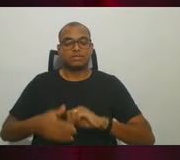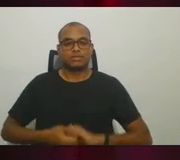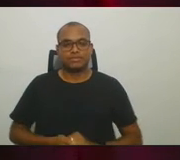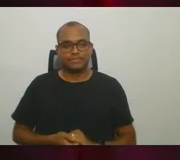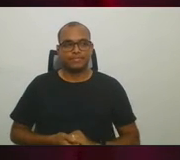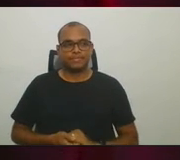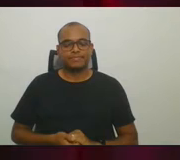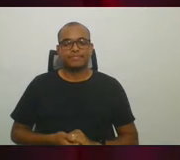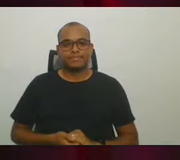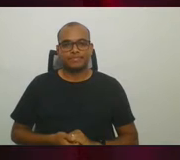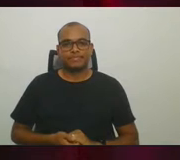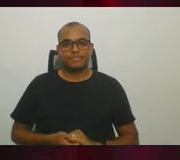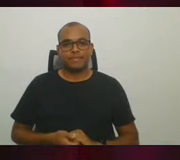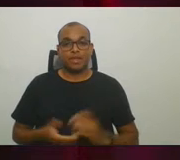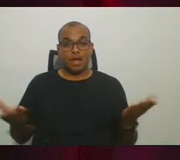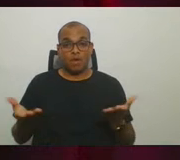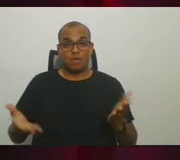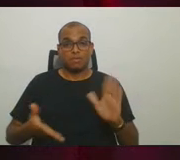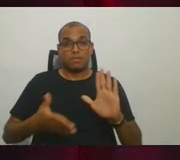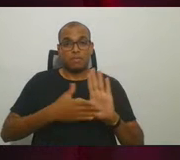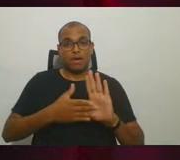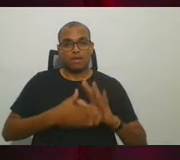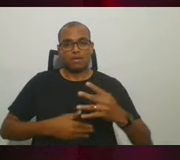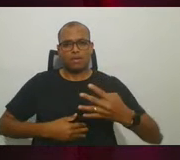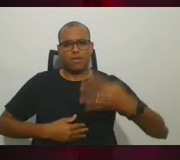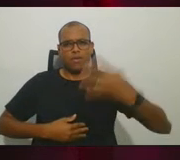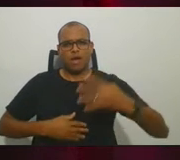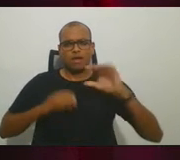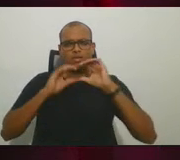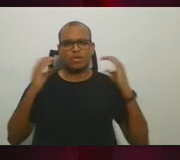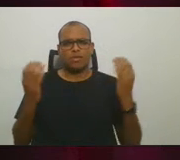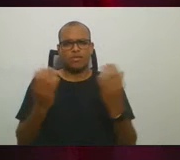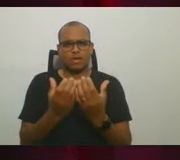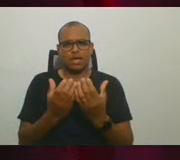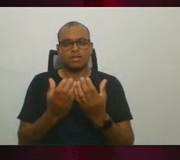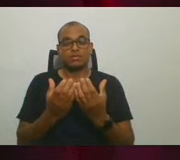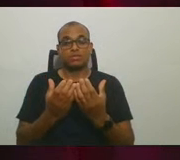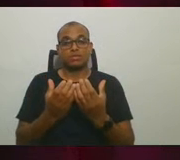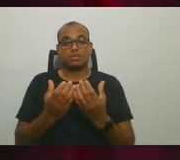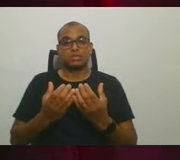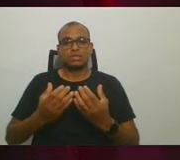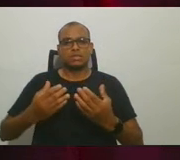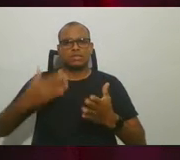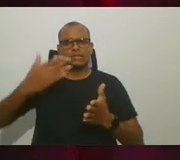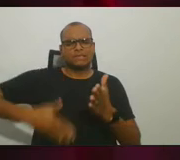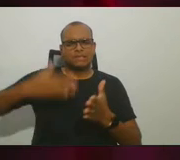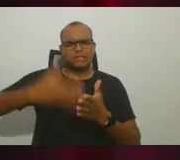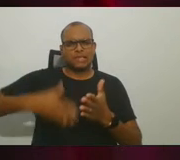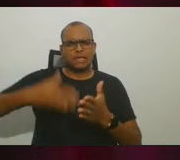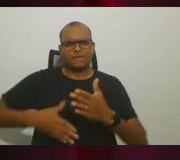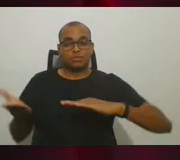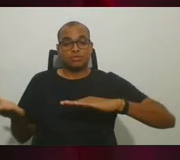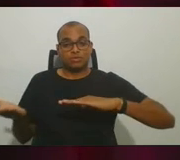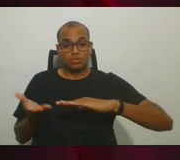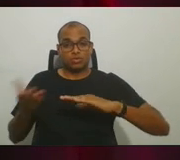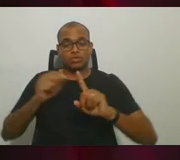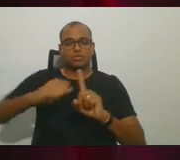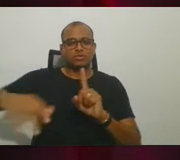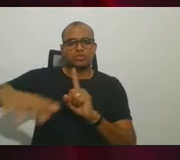e pautará a quarta edição, os desafios contemporâneos das